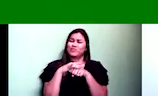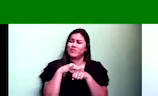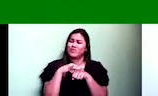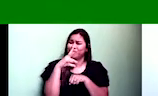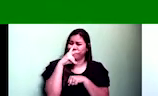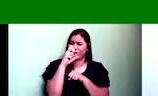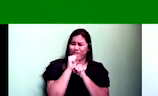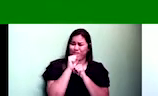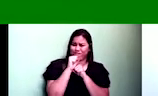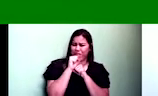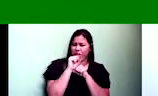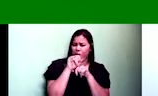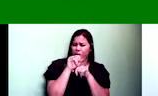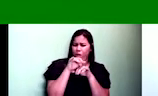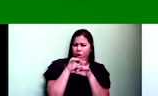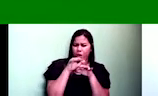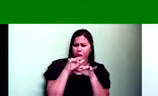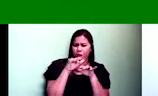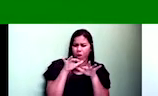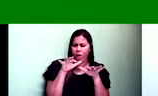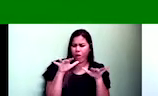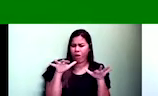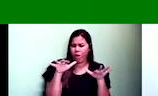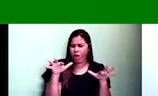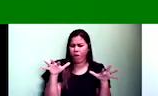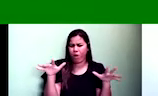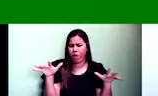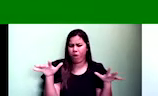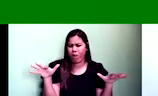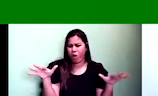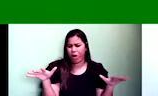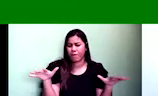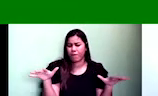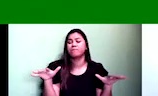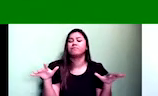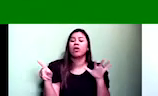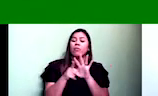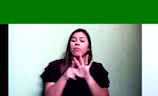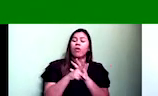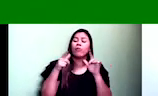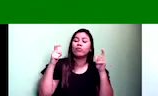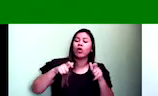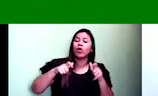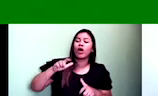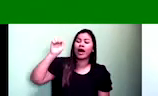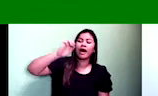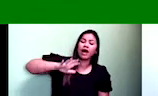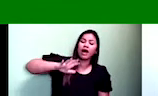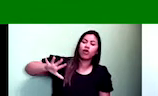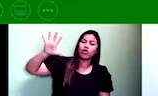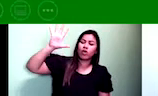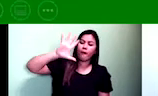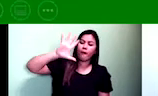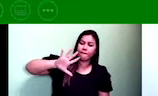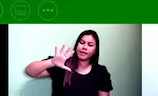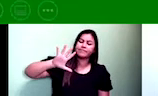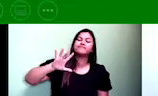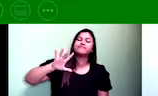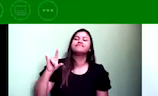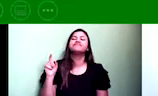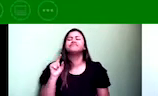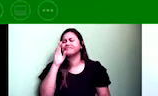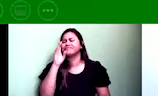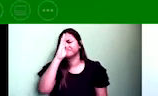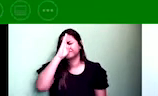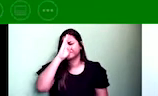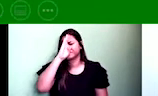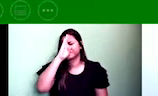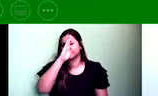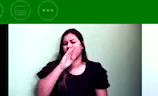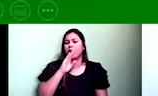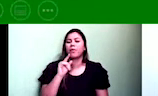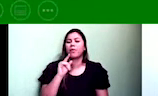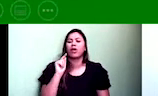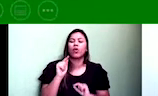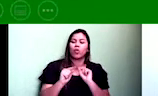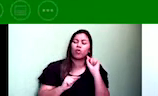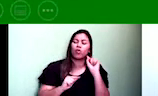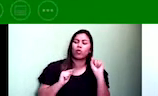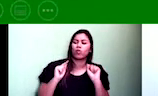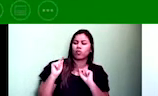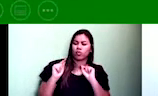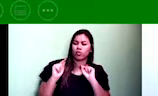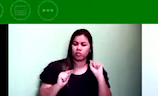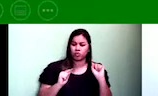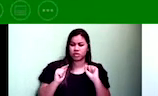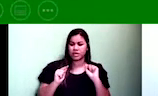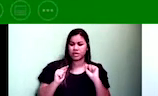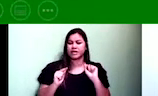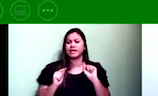né, que assolaram a Europa, principalmente aqui a partir